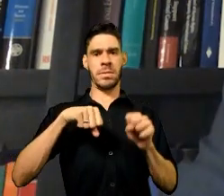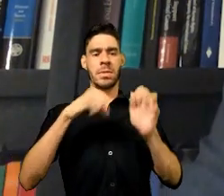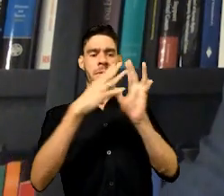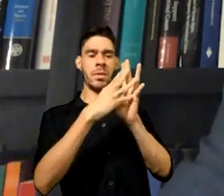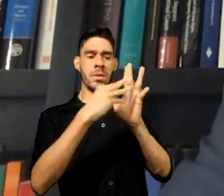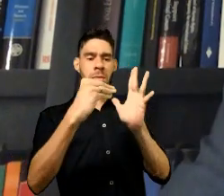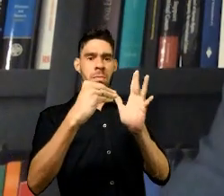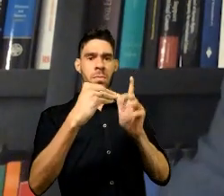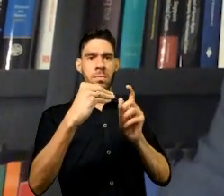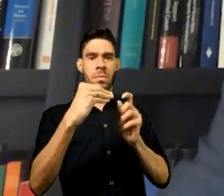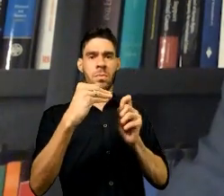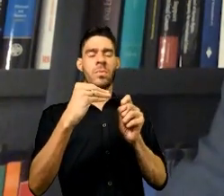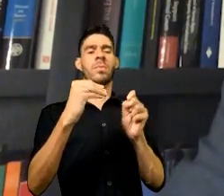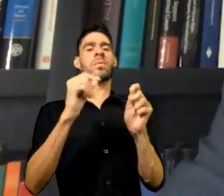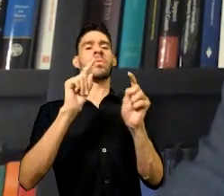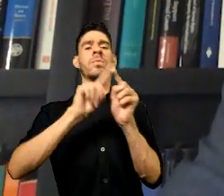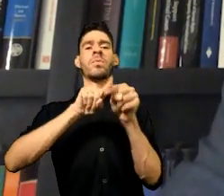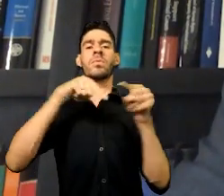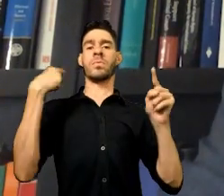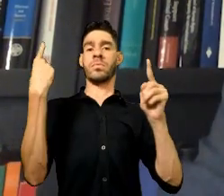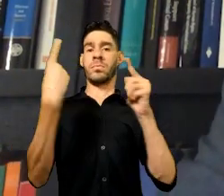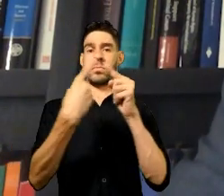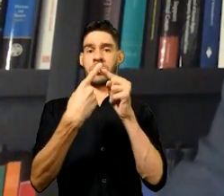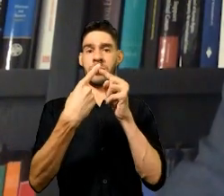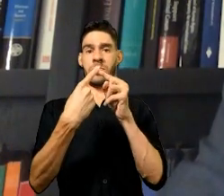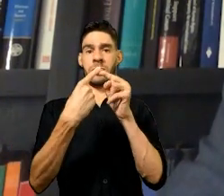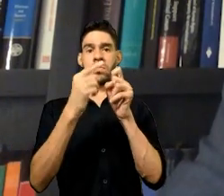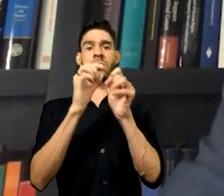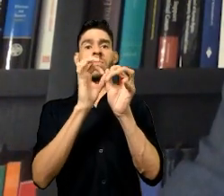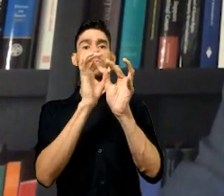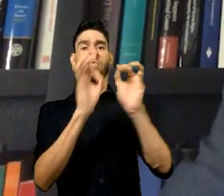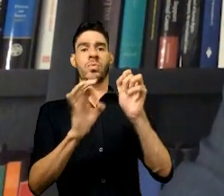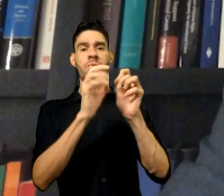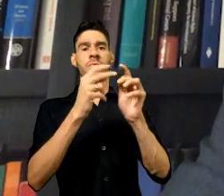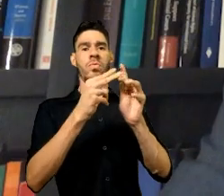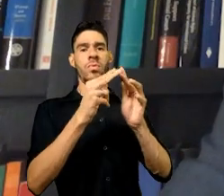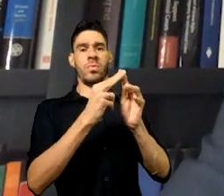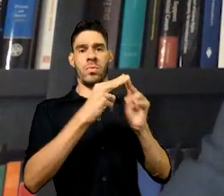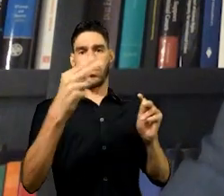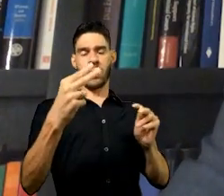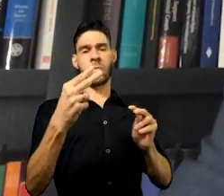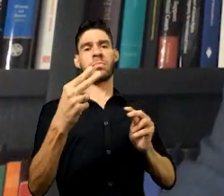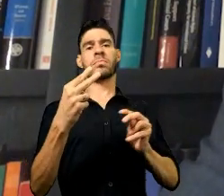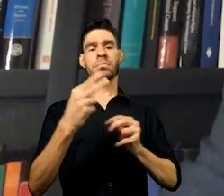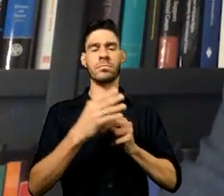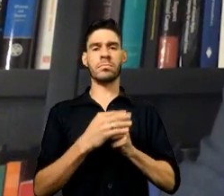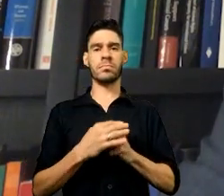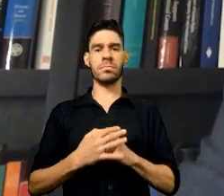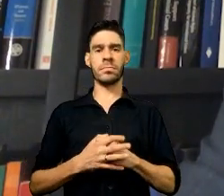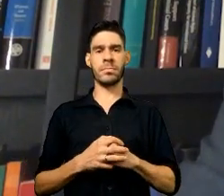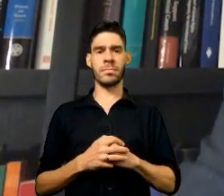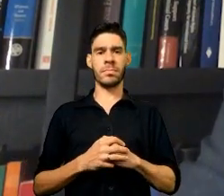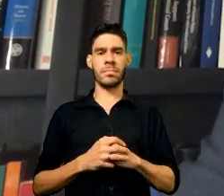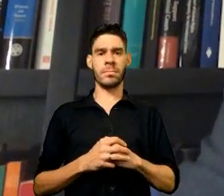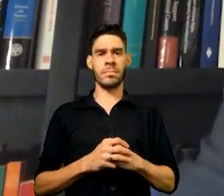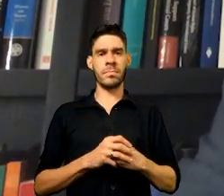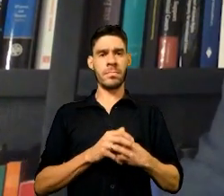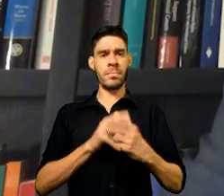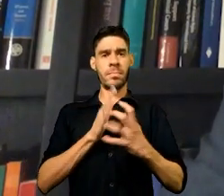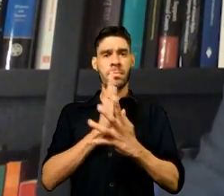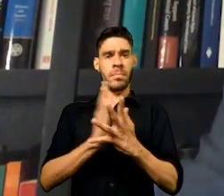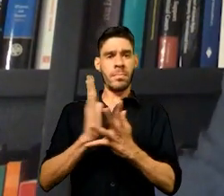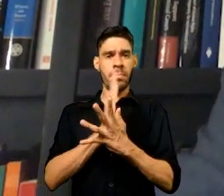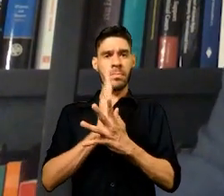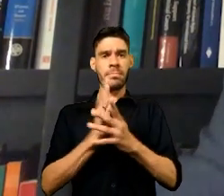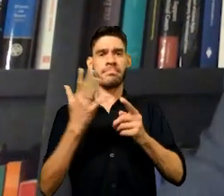sistema, o modelo de audiências telepresenciais ou por videoconferência.